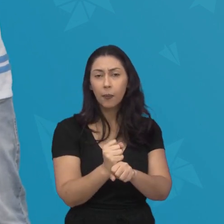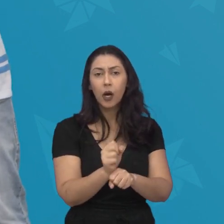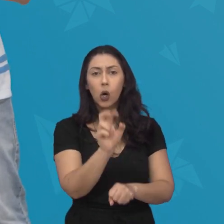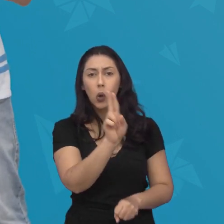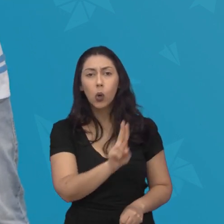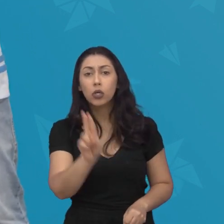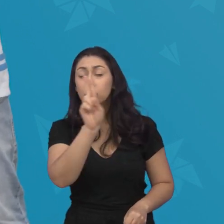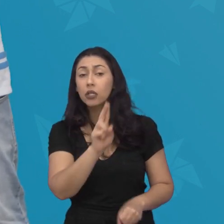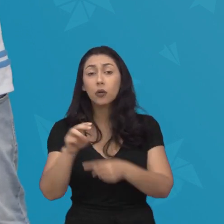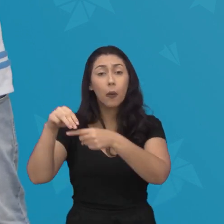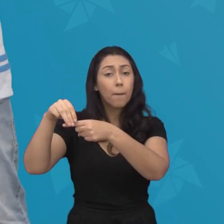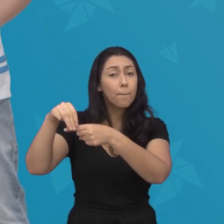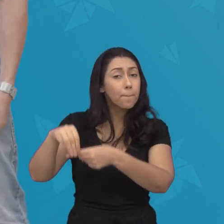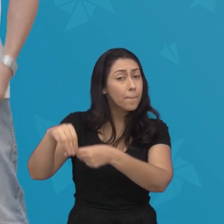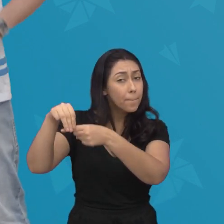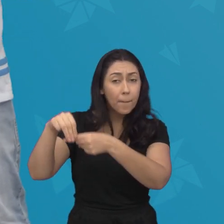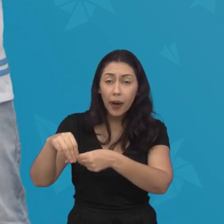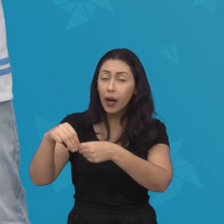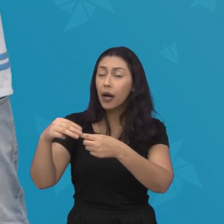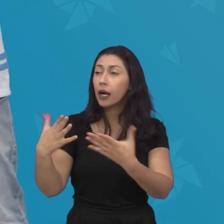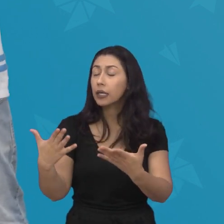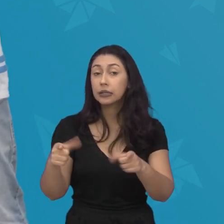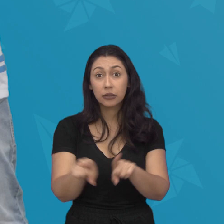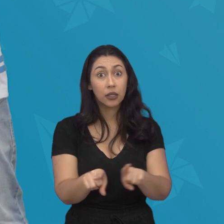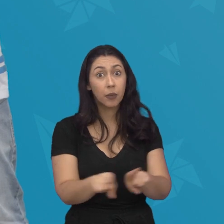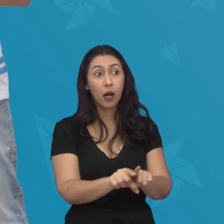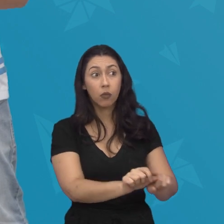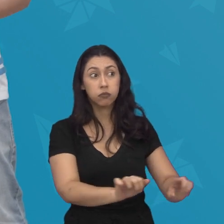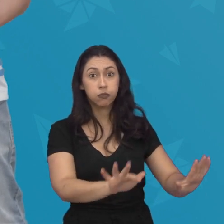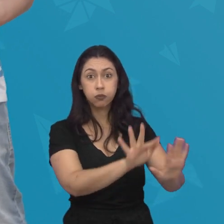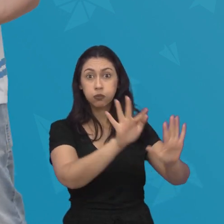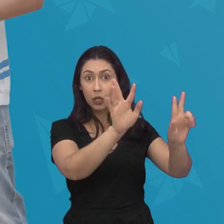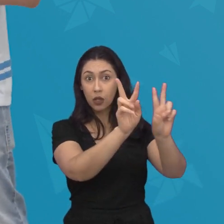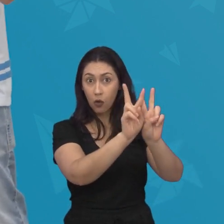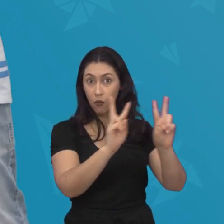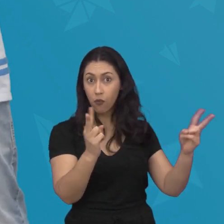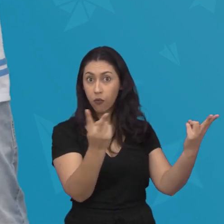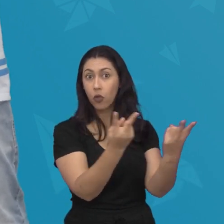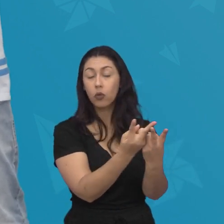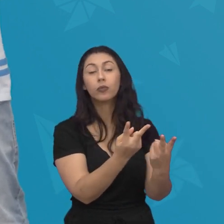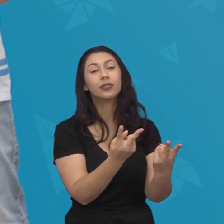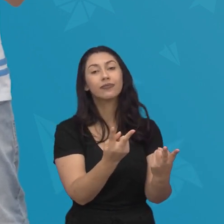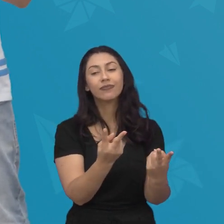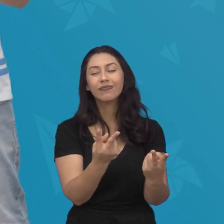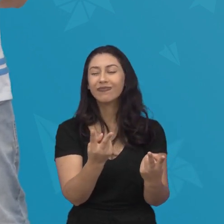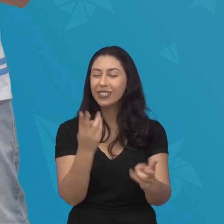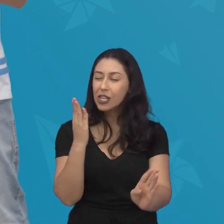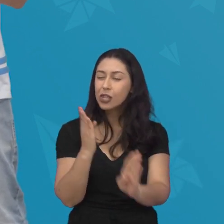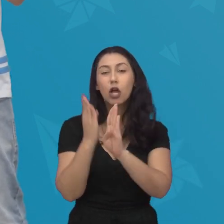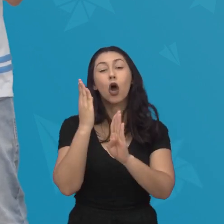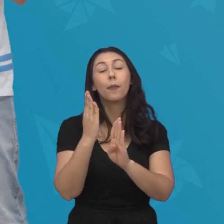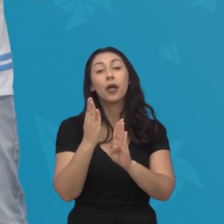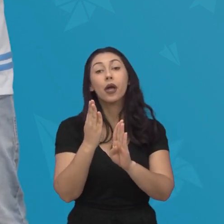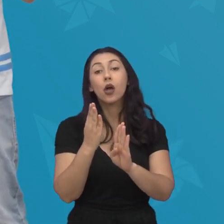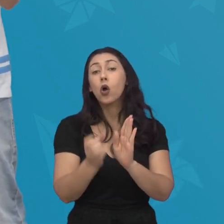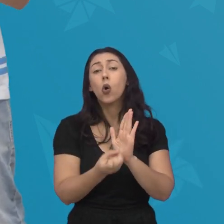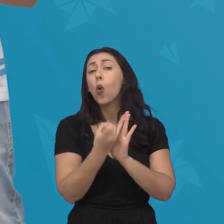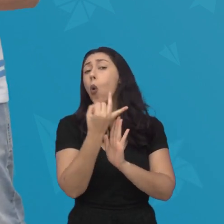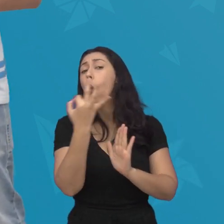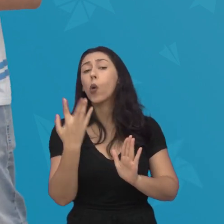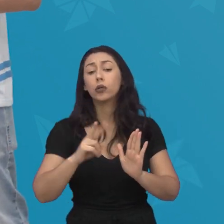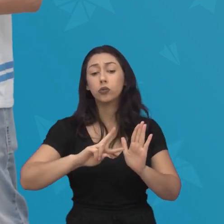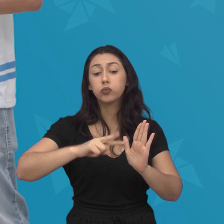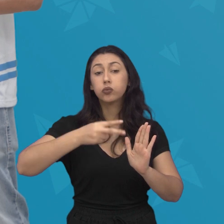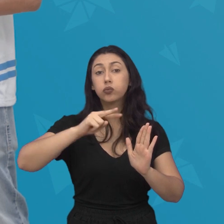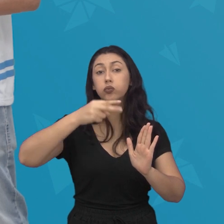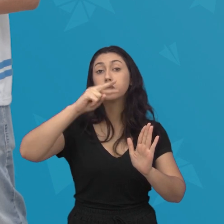massas que ele fornecer, ou mesmo nos gases, né, que é a questão de volume, a gente calcula ali, obter um rendimento da reação no final e tudo